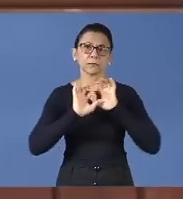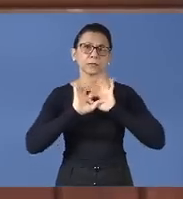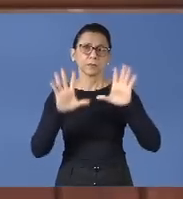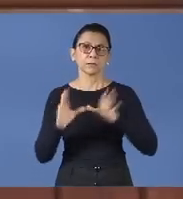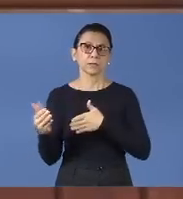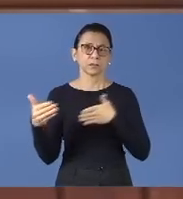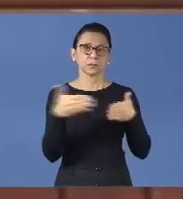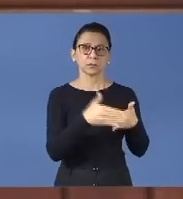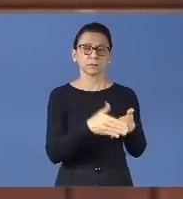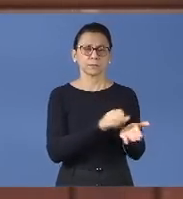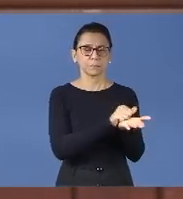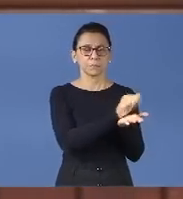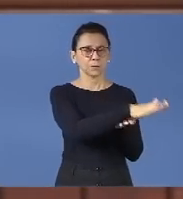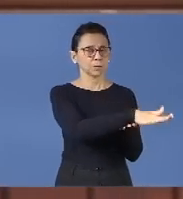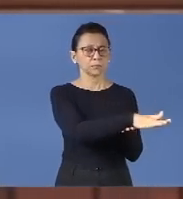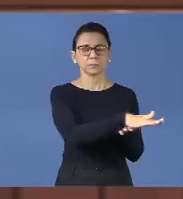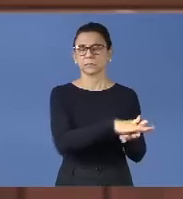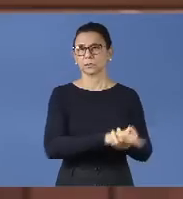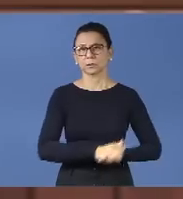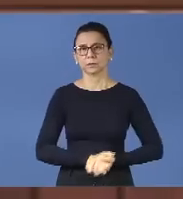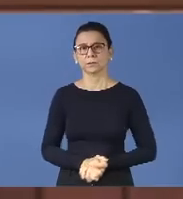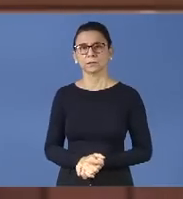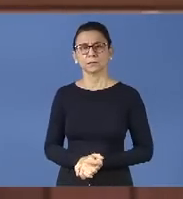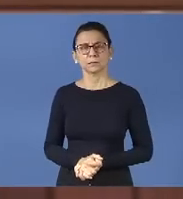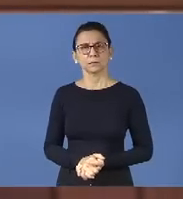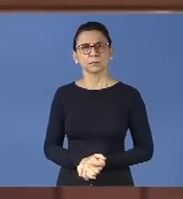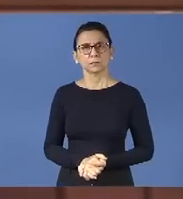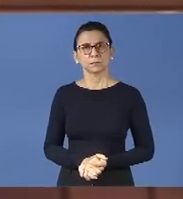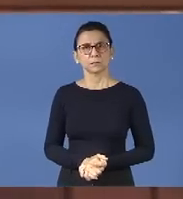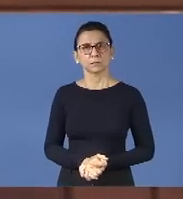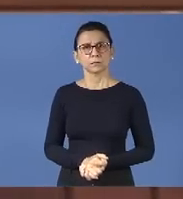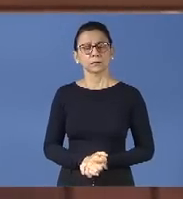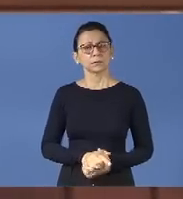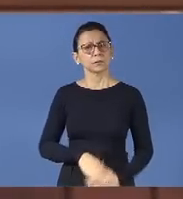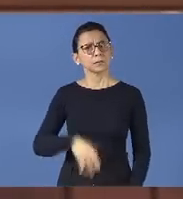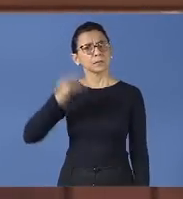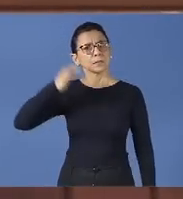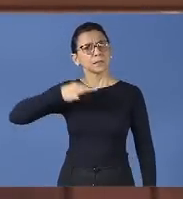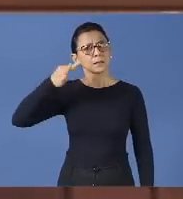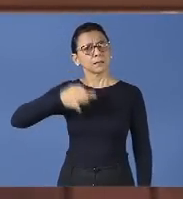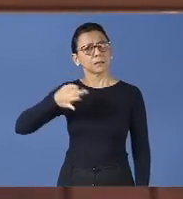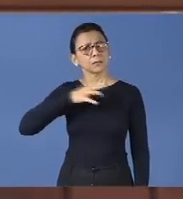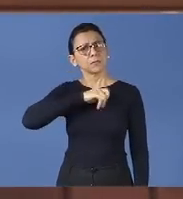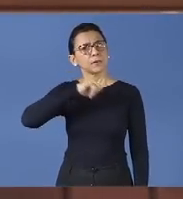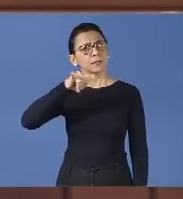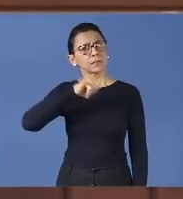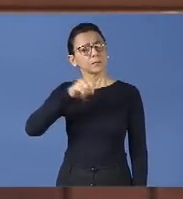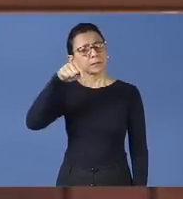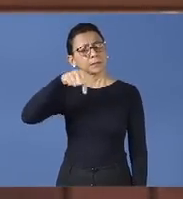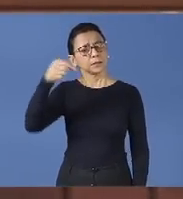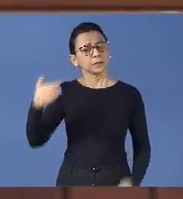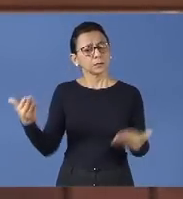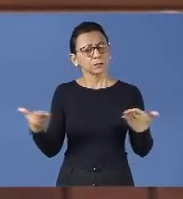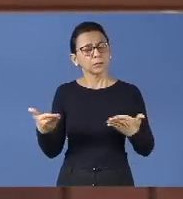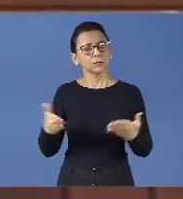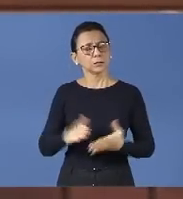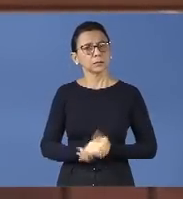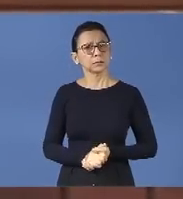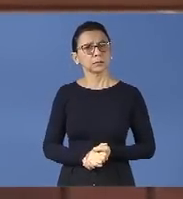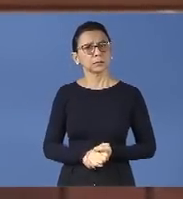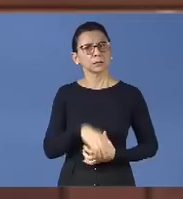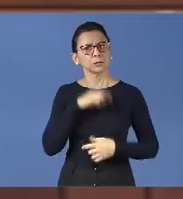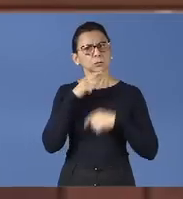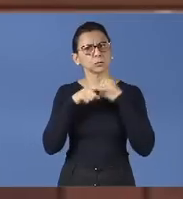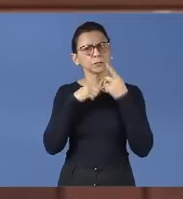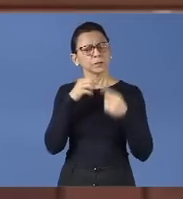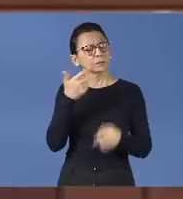Estamos muito certos do que estamos dizendo, não temos sombra nem